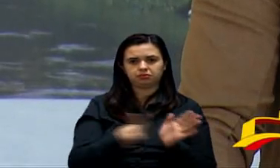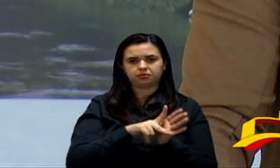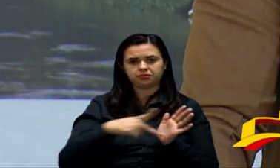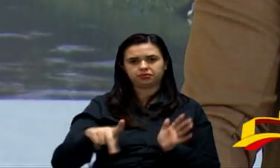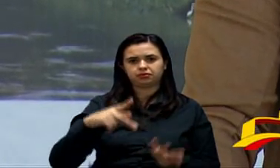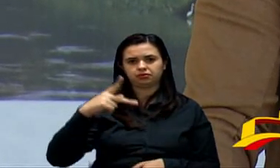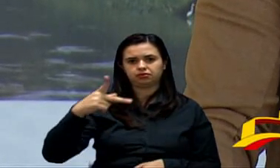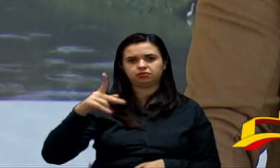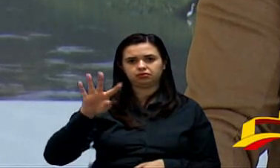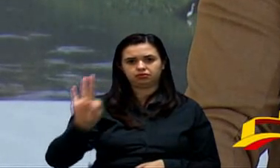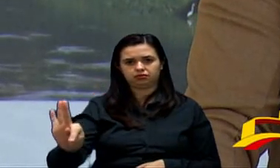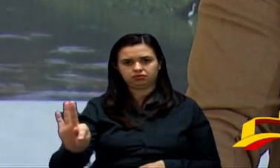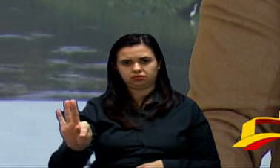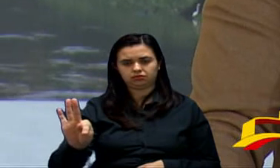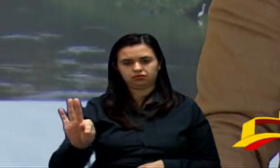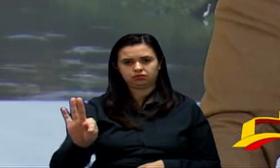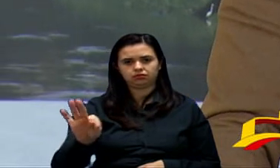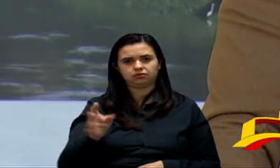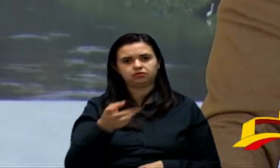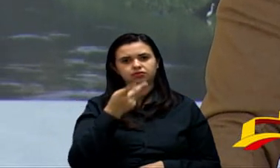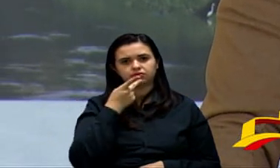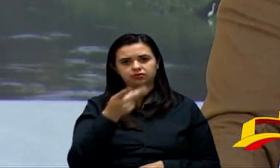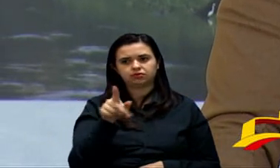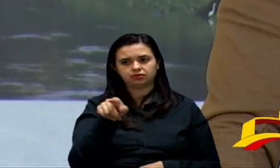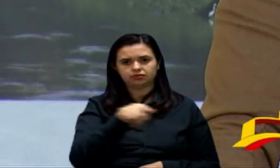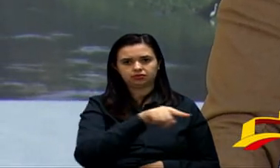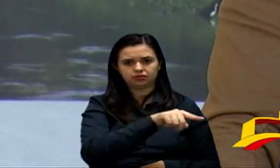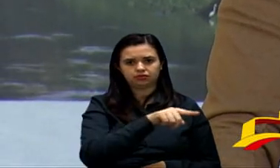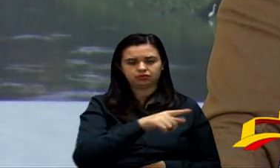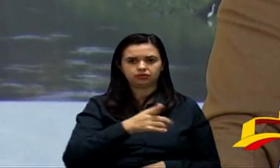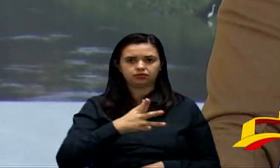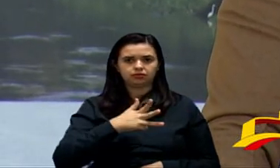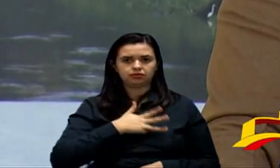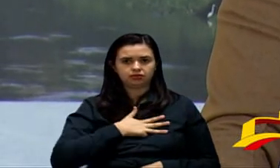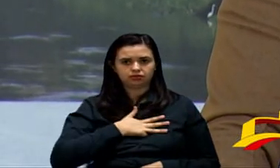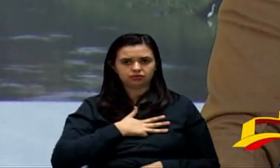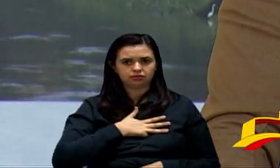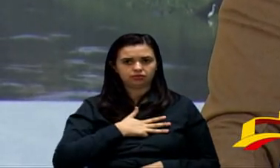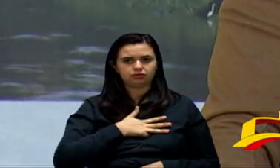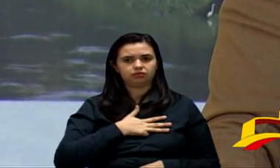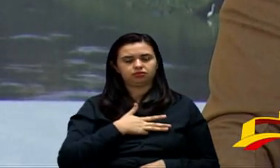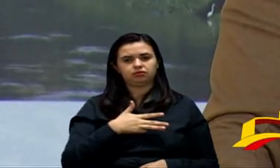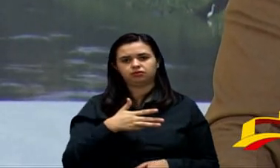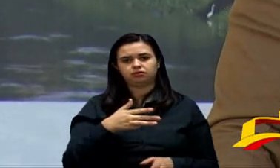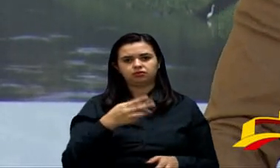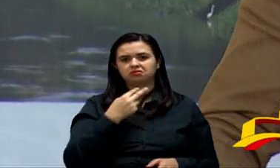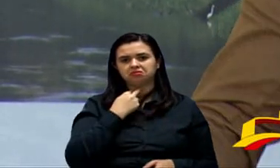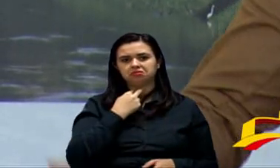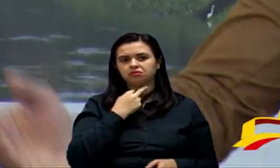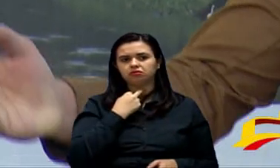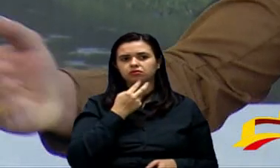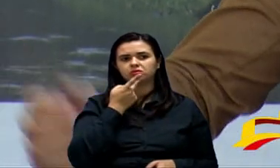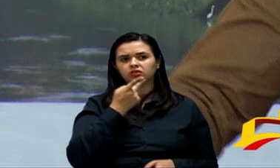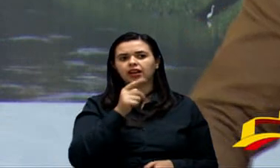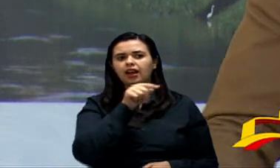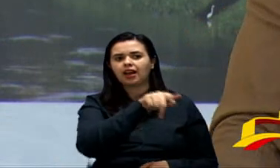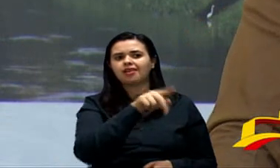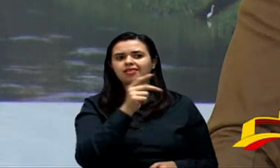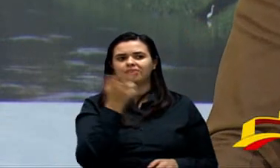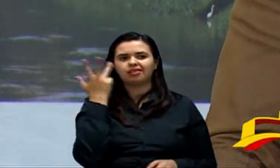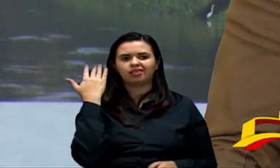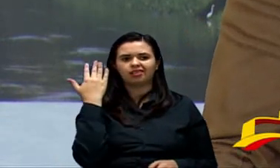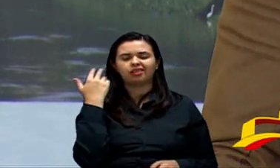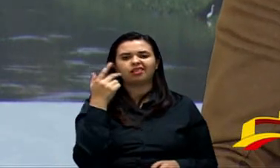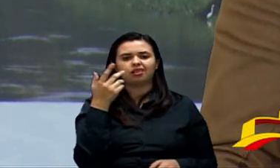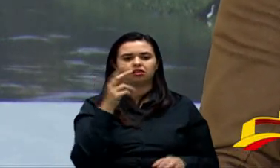aqui, dizendo que ele não deve ser chamado, o ex-presidente Lula não pode ser chamado de ex-presidiário. A questão, nobre